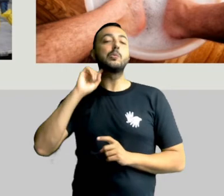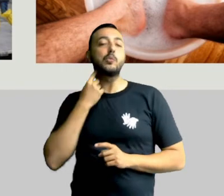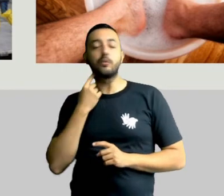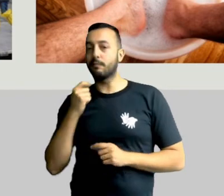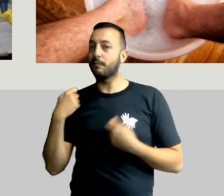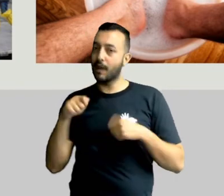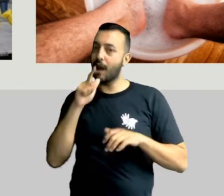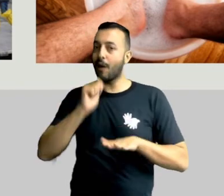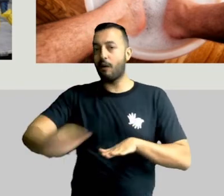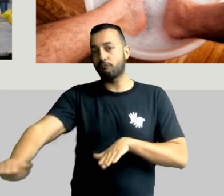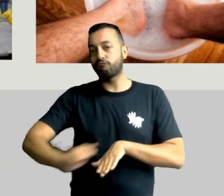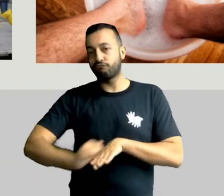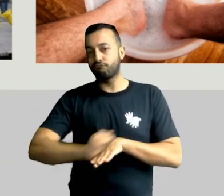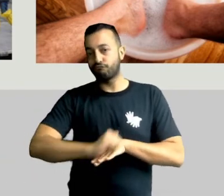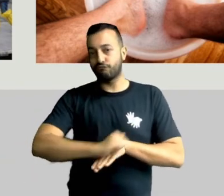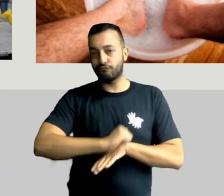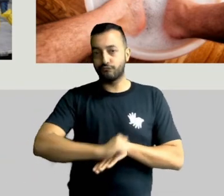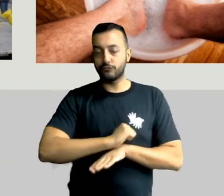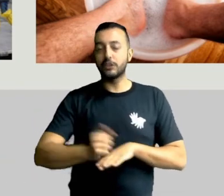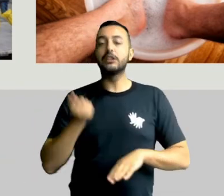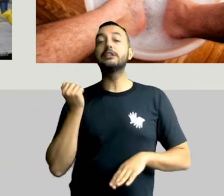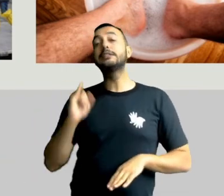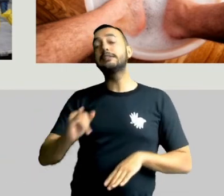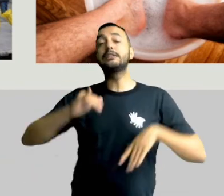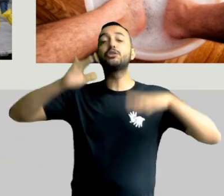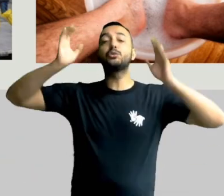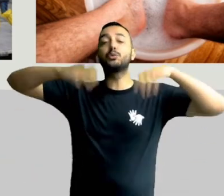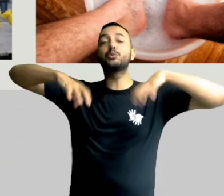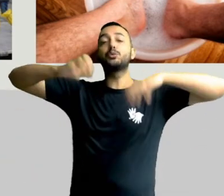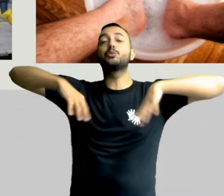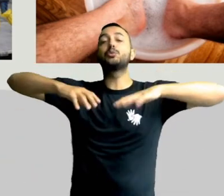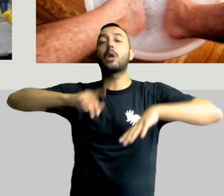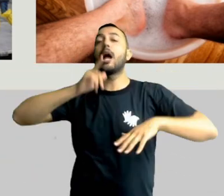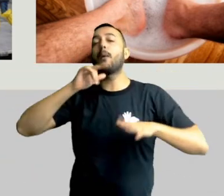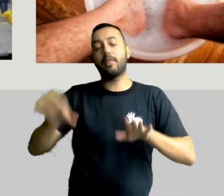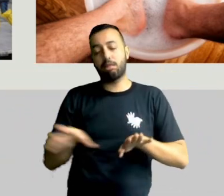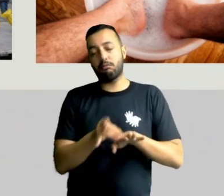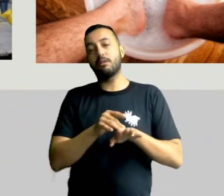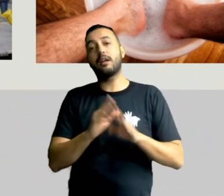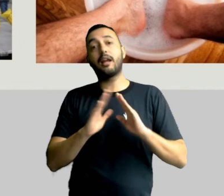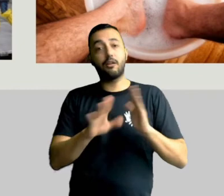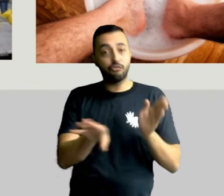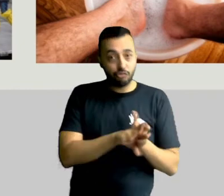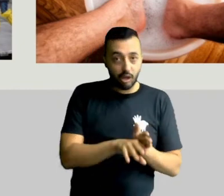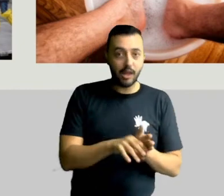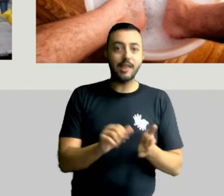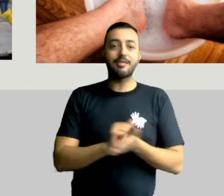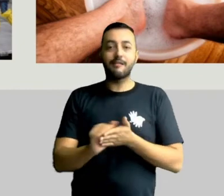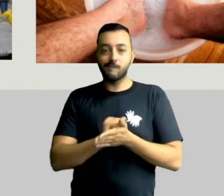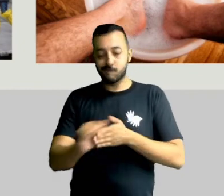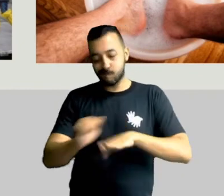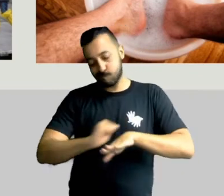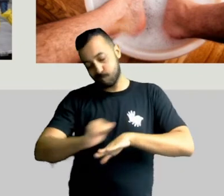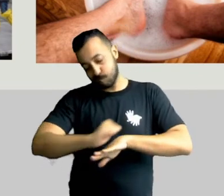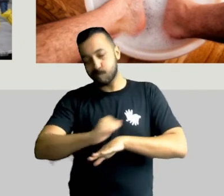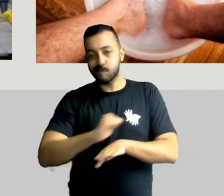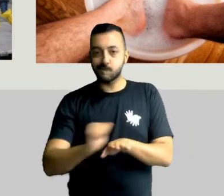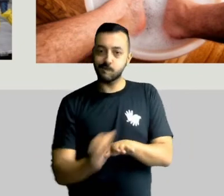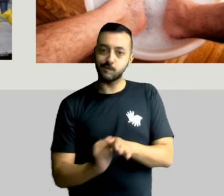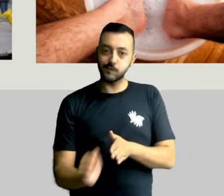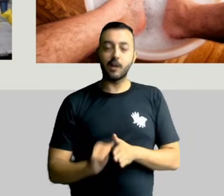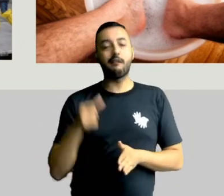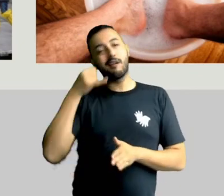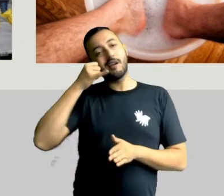rua, que você foi para a rua, entrou em contato com a água da chuva, chega em casa, lava logo com água e sabão, para você